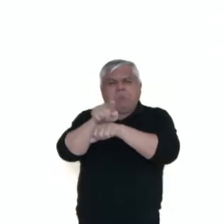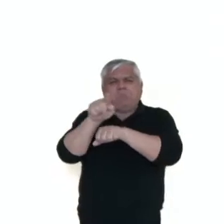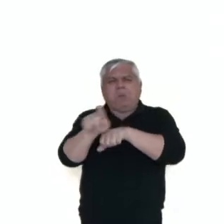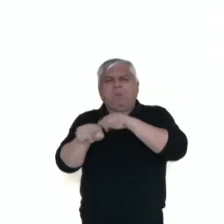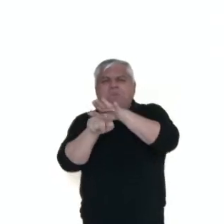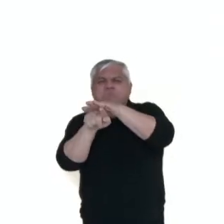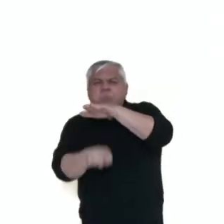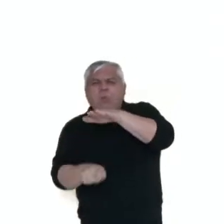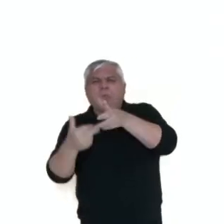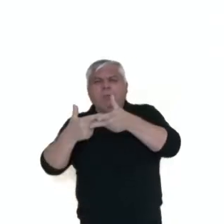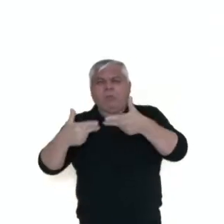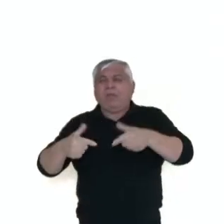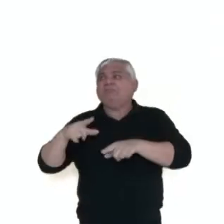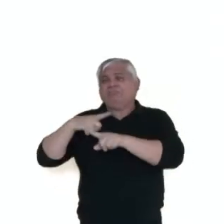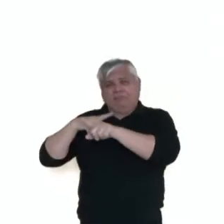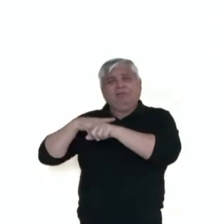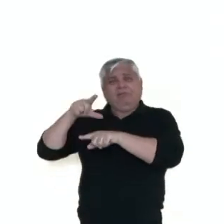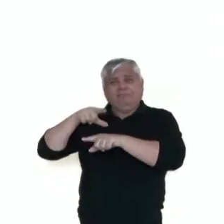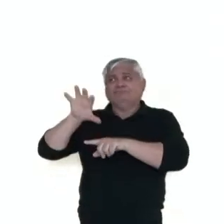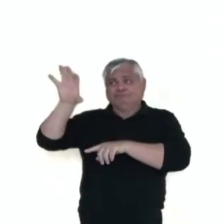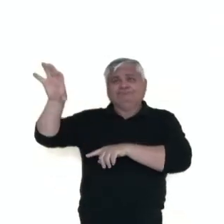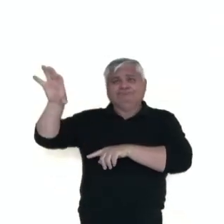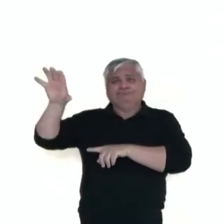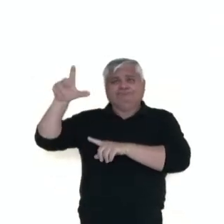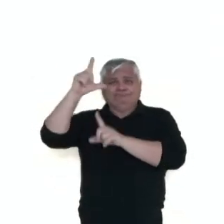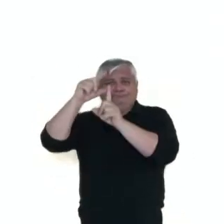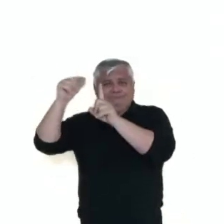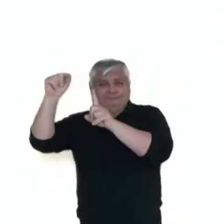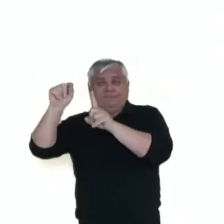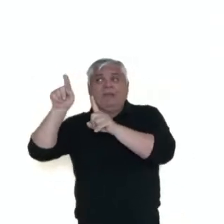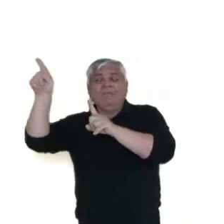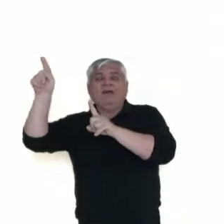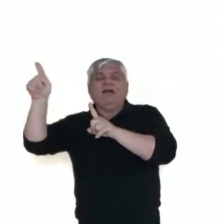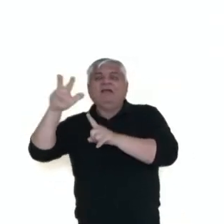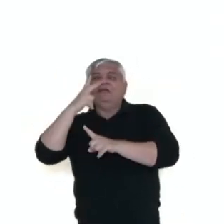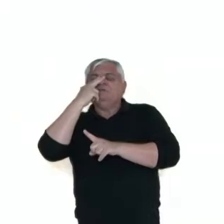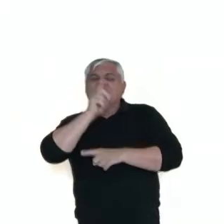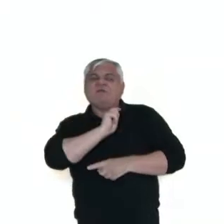sentindo-se provocado com a questão